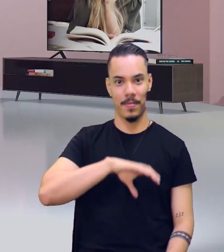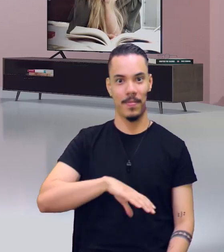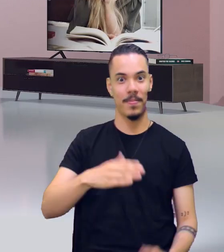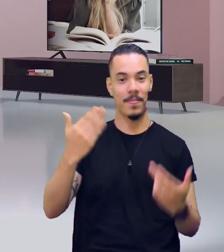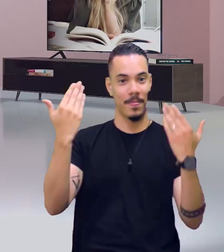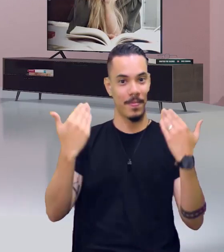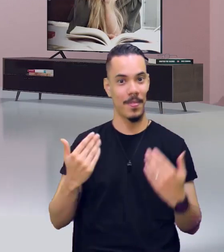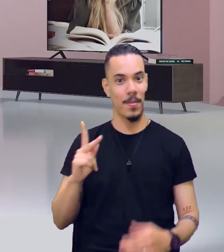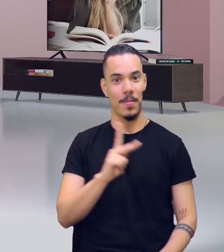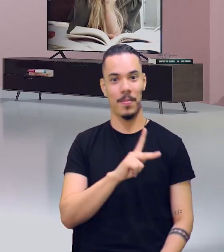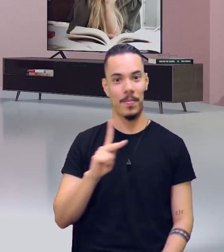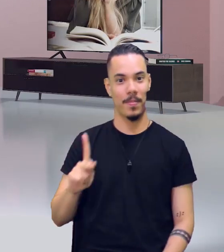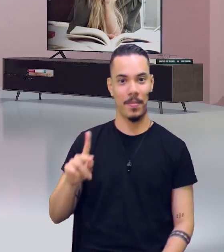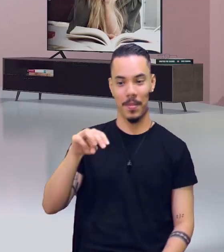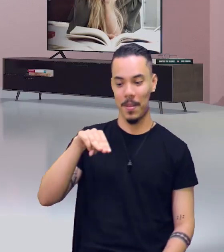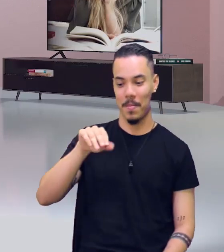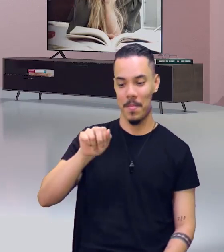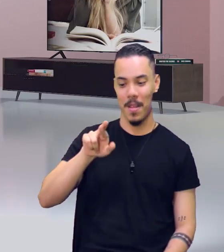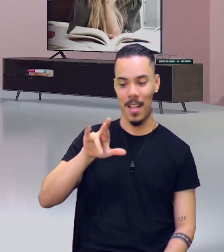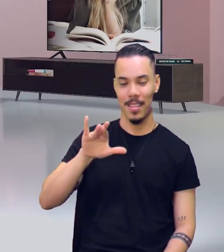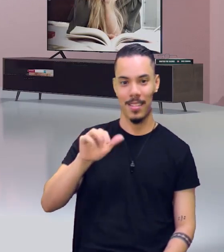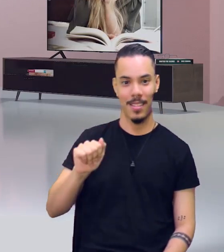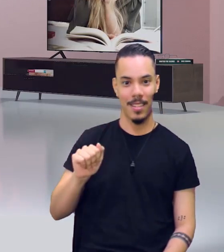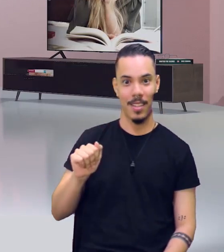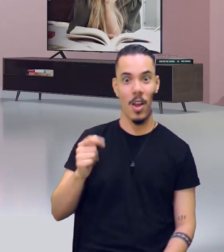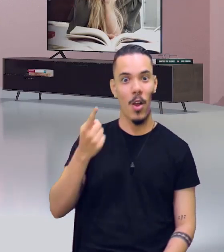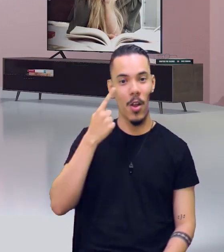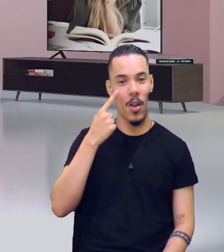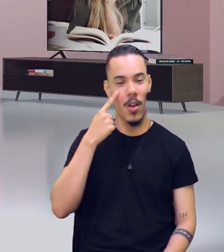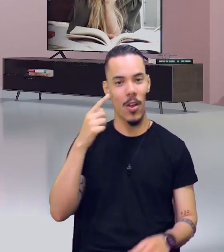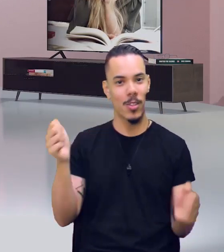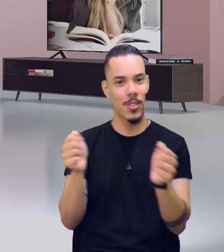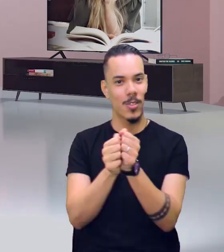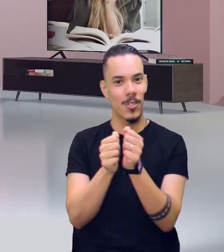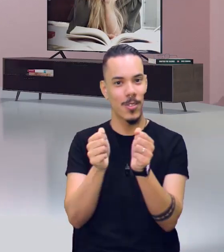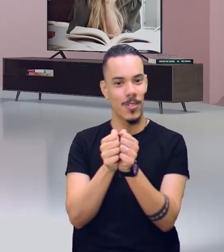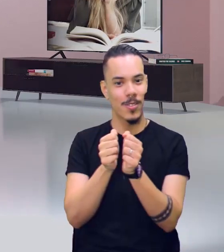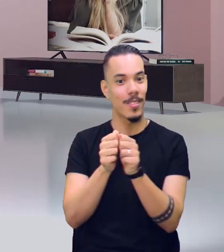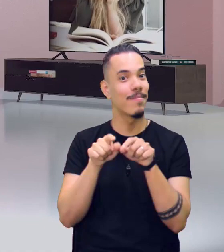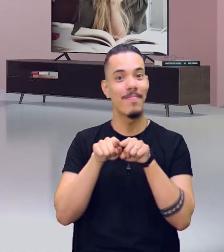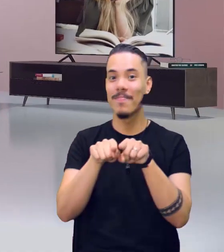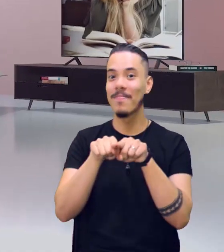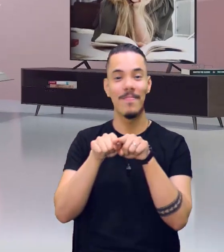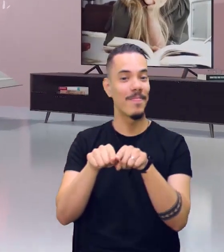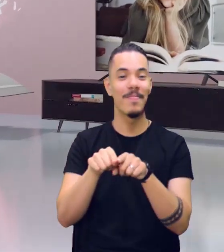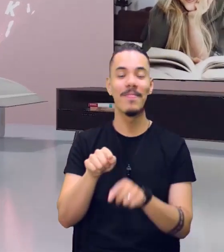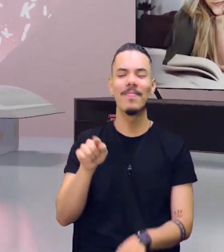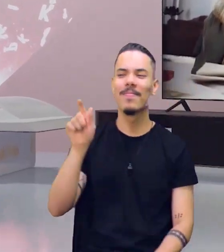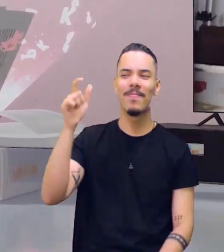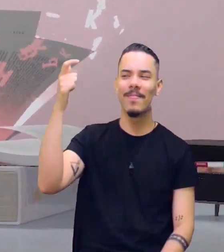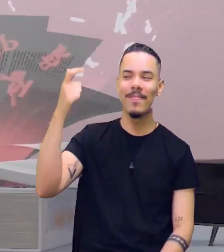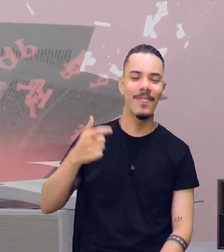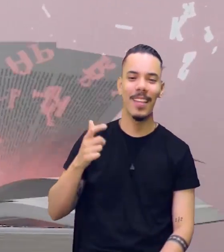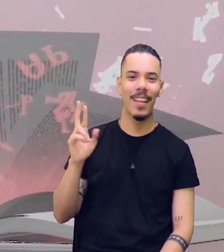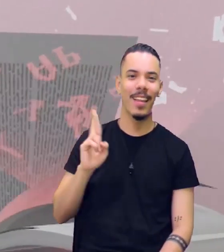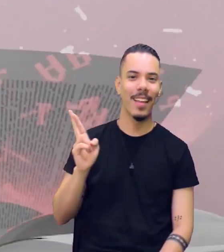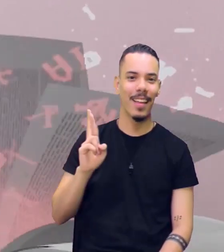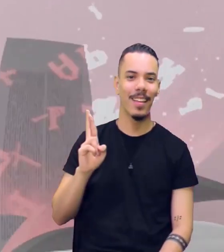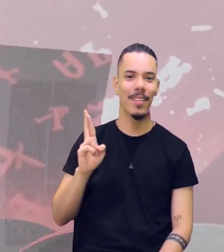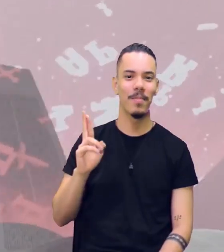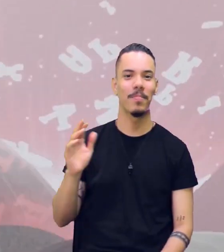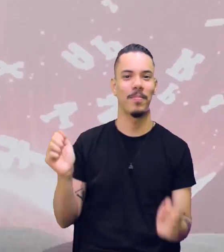Comigo, professora Márcia Ramos, em companhia de quem, amada? Do meu